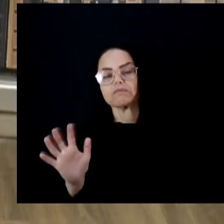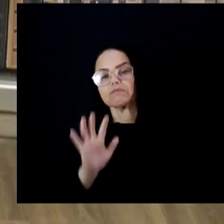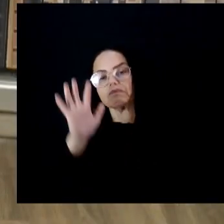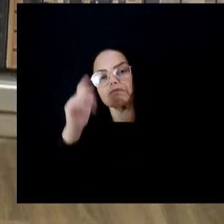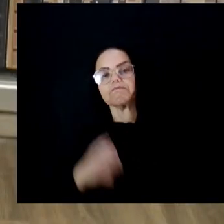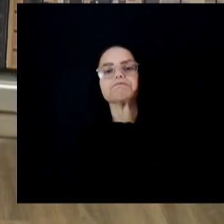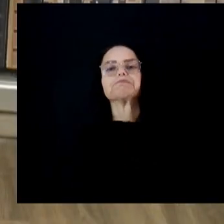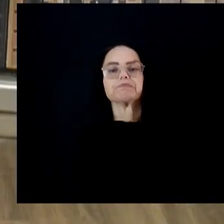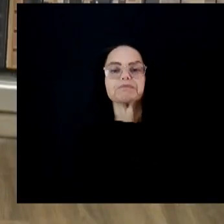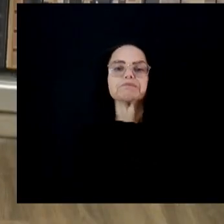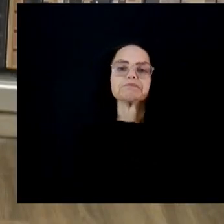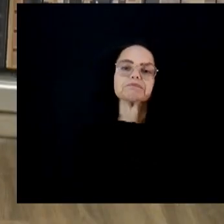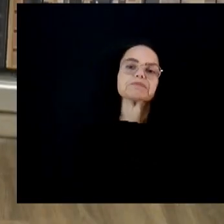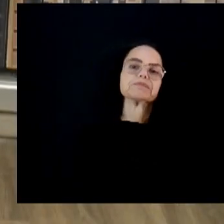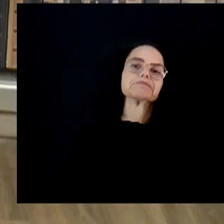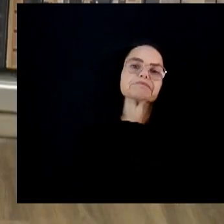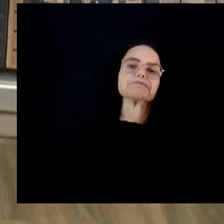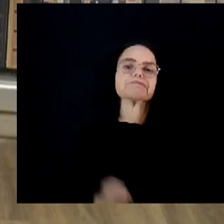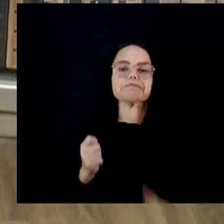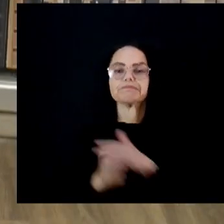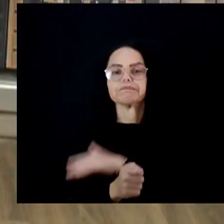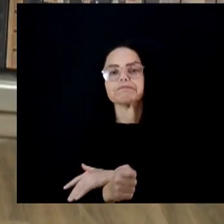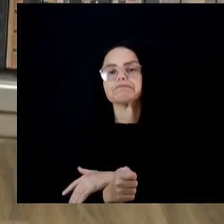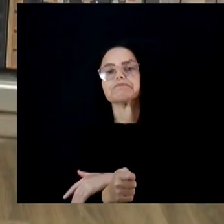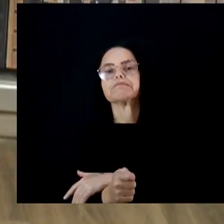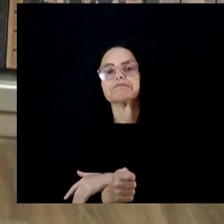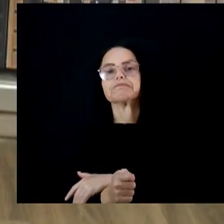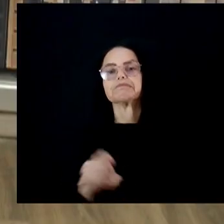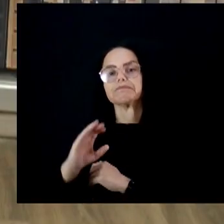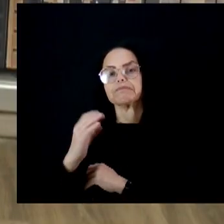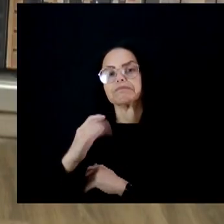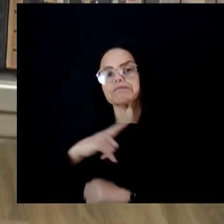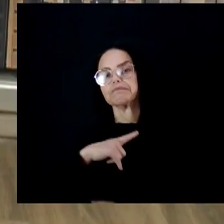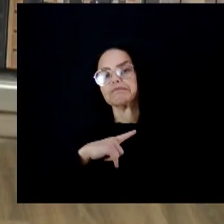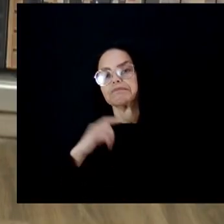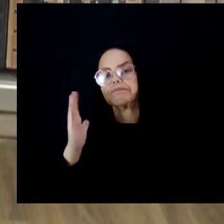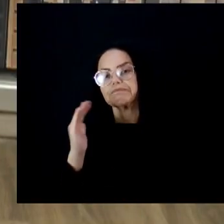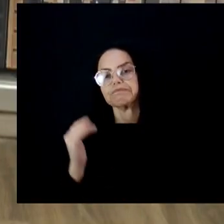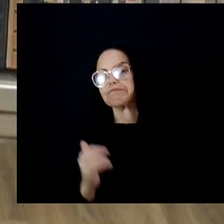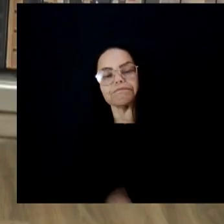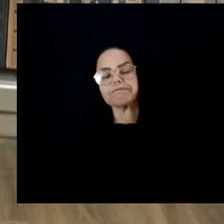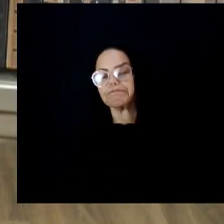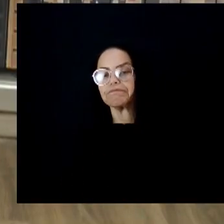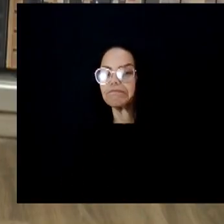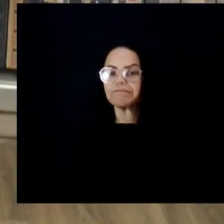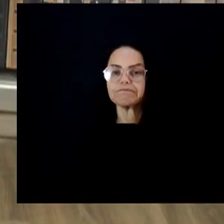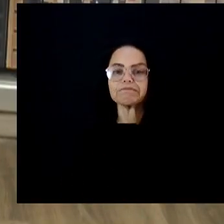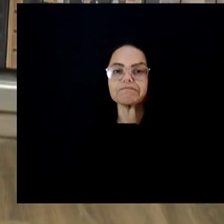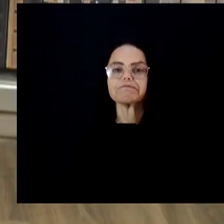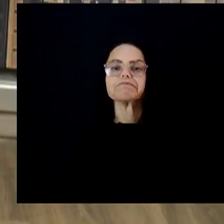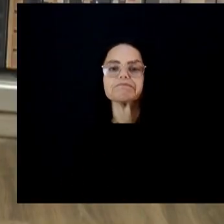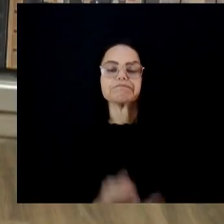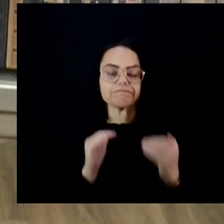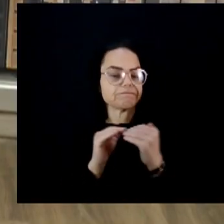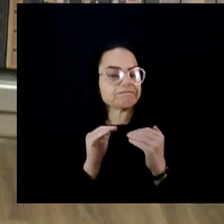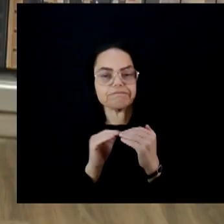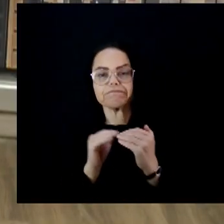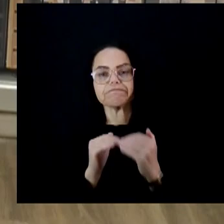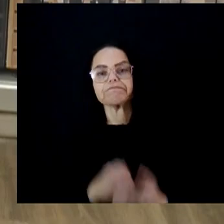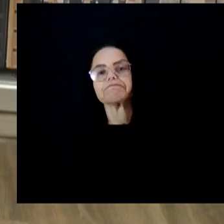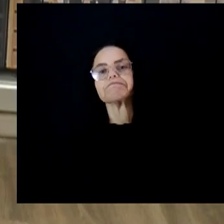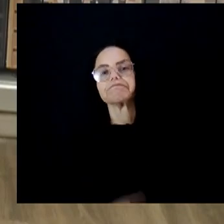o investimento em um aporte financeiro de ciência que a gente tem no Brasil não é tão grande quanto